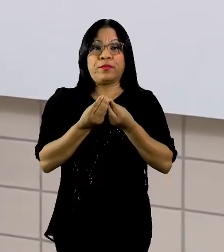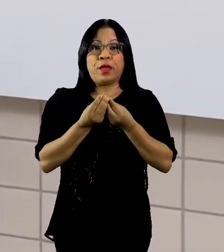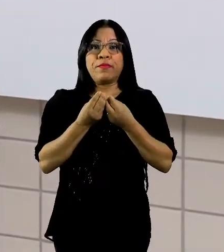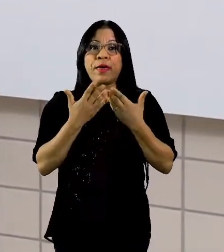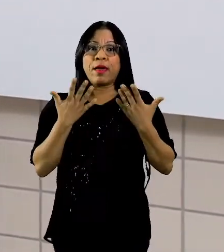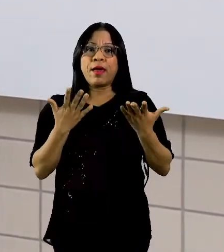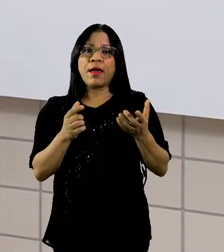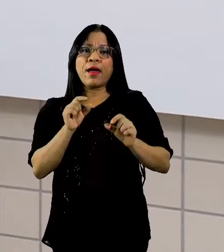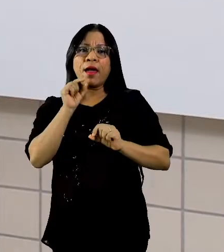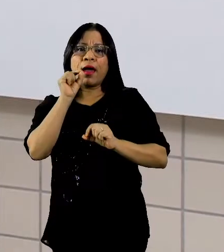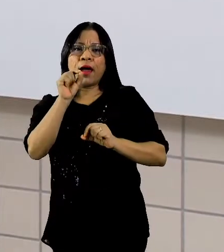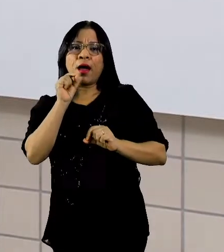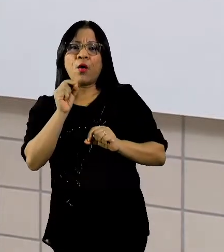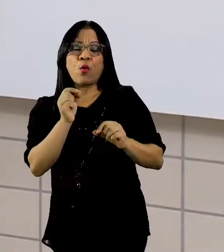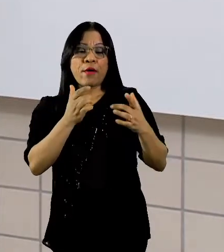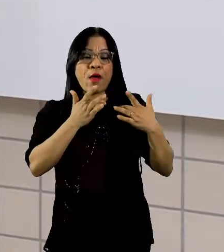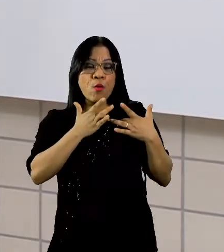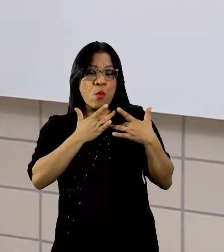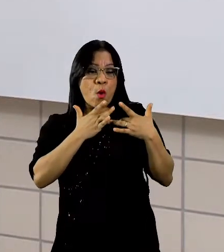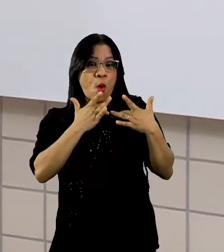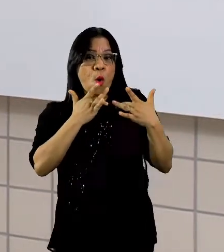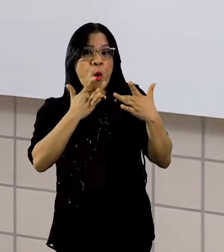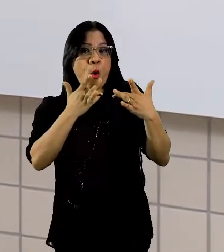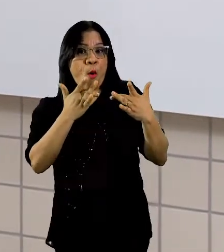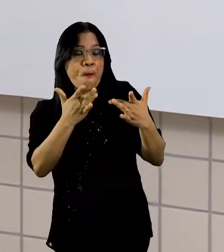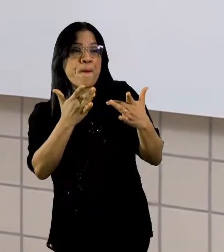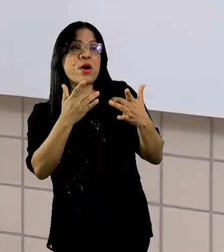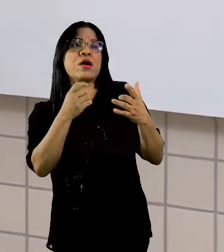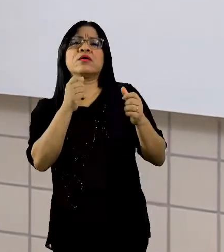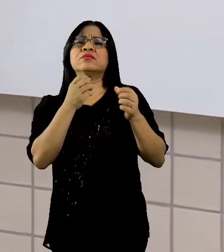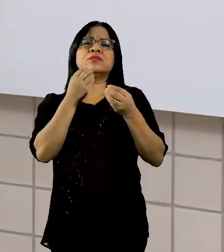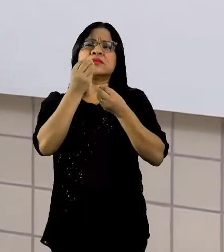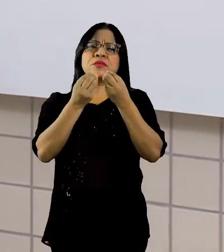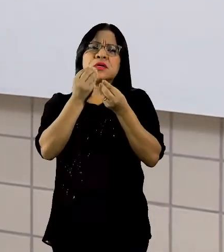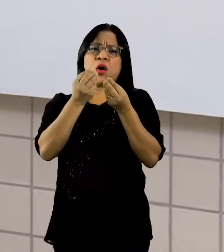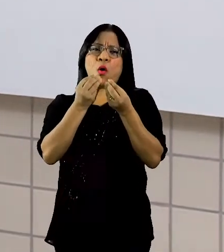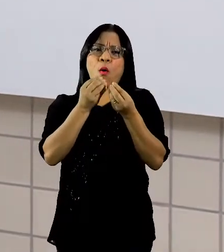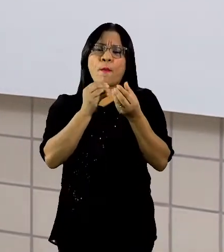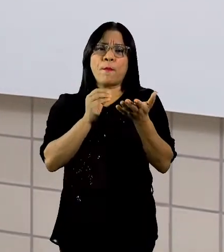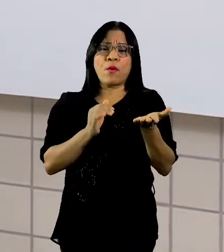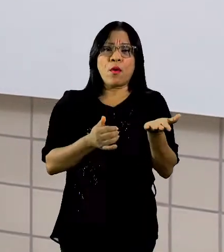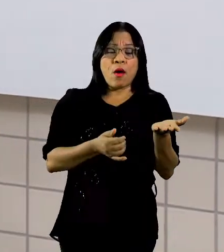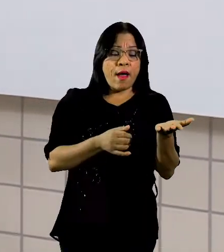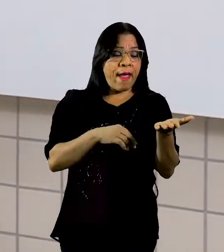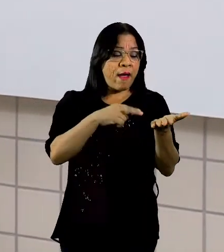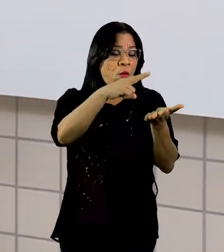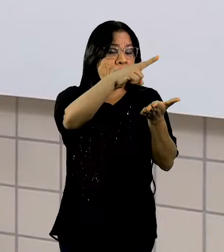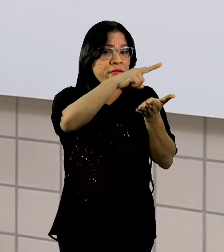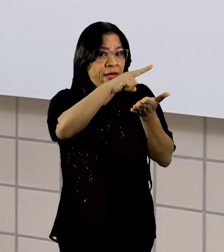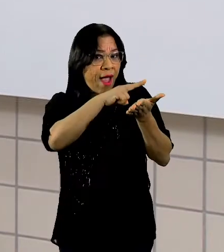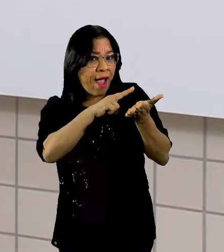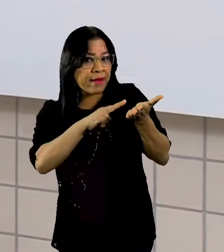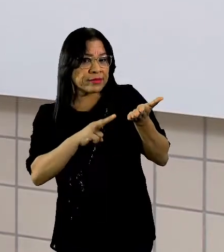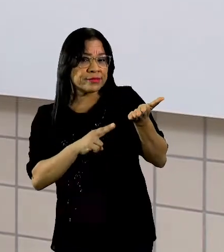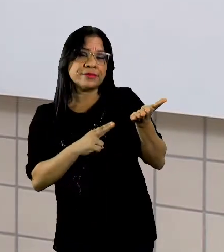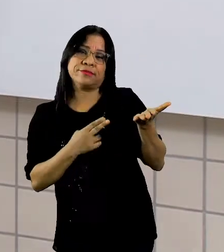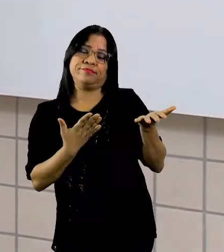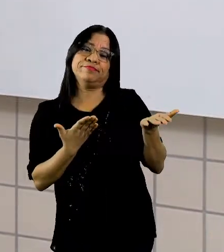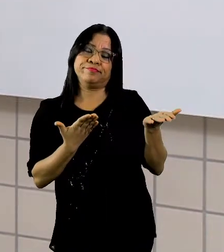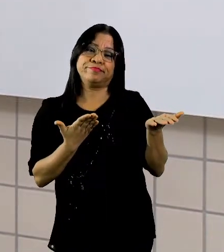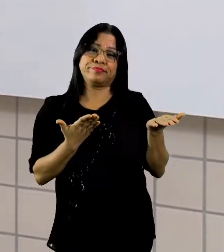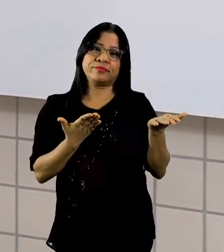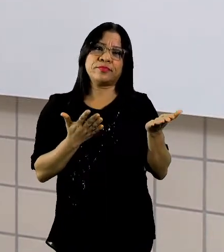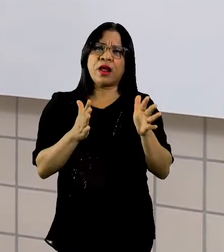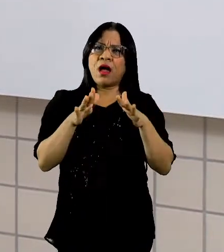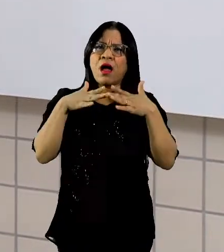romance com a tipologia narração. Por que que é uma narração, professora? E qual a diferença de